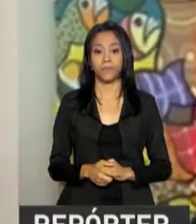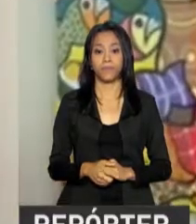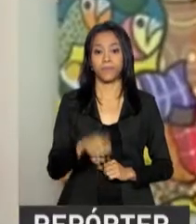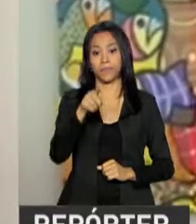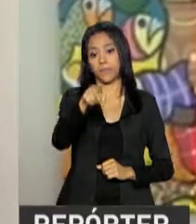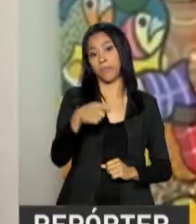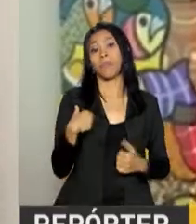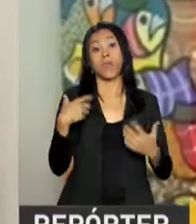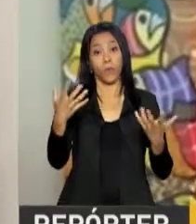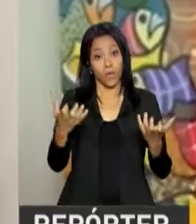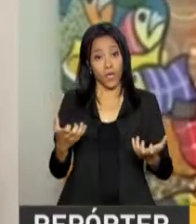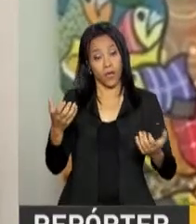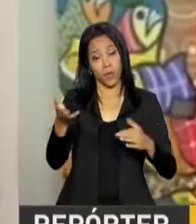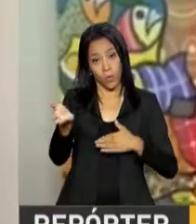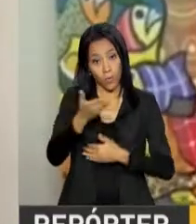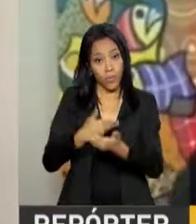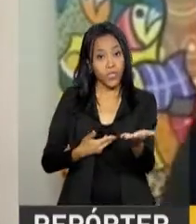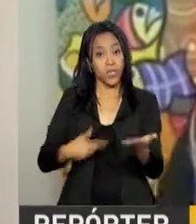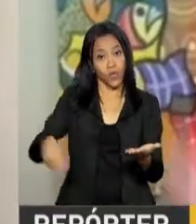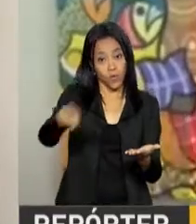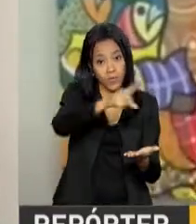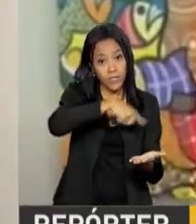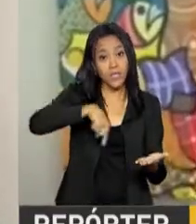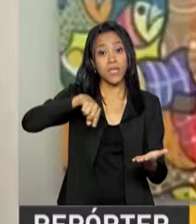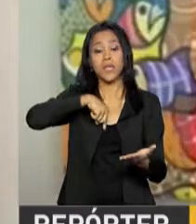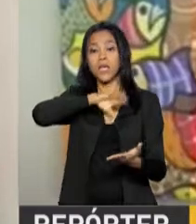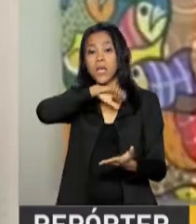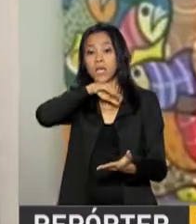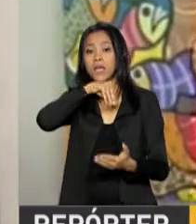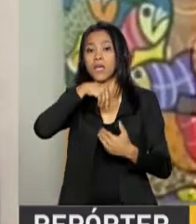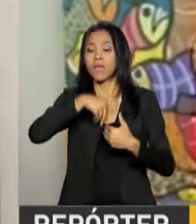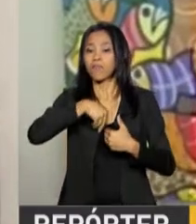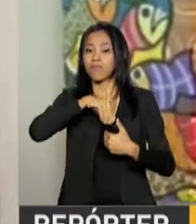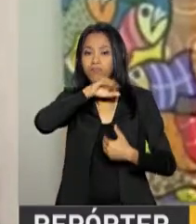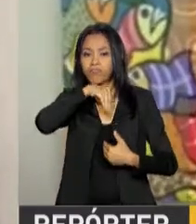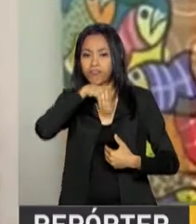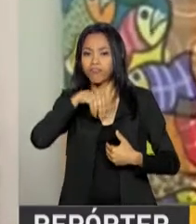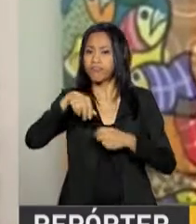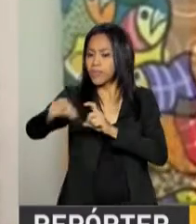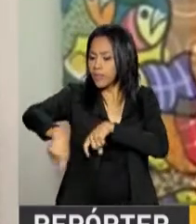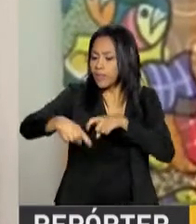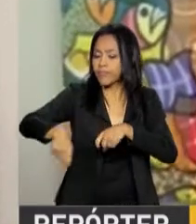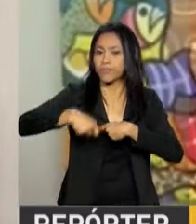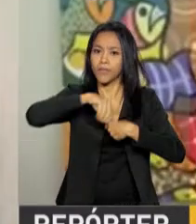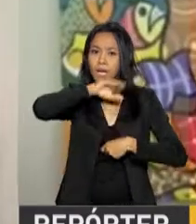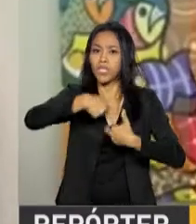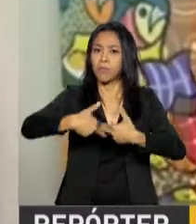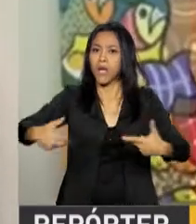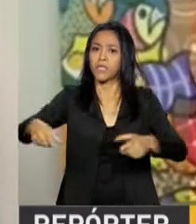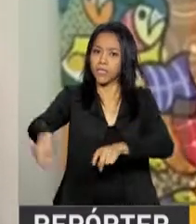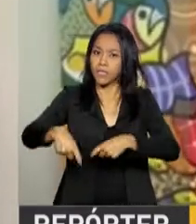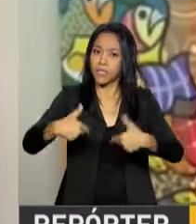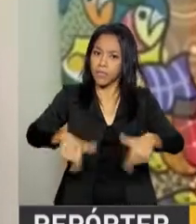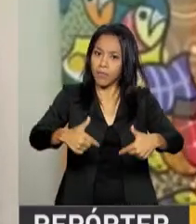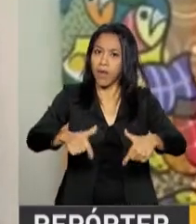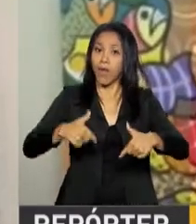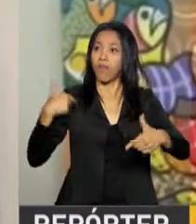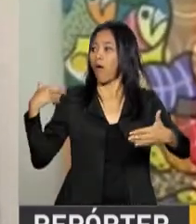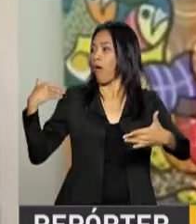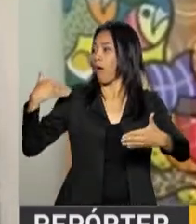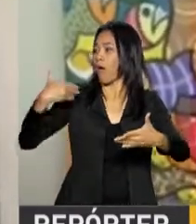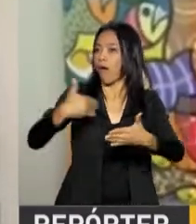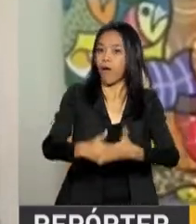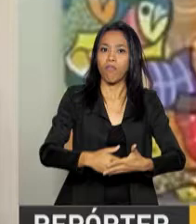Quero compartilhar com você, pecuarista, com você, líder de regiões, que ajudou a construir isso, como disse, foram